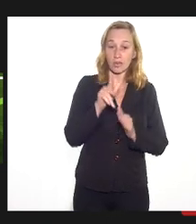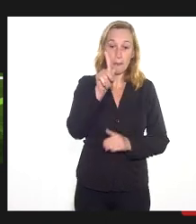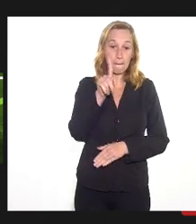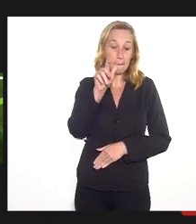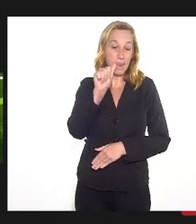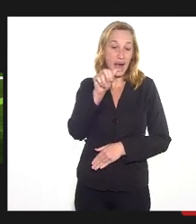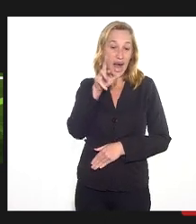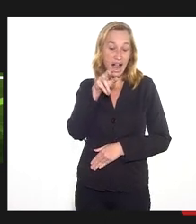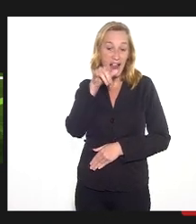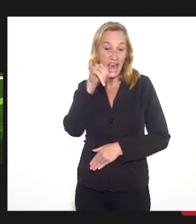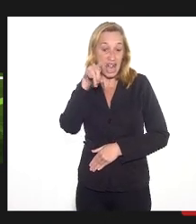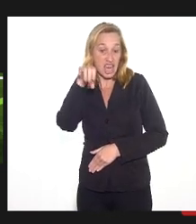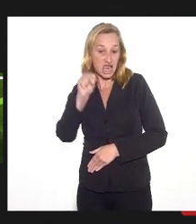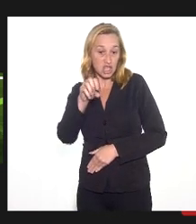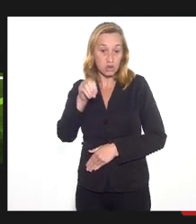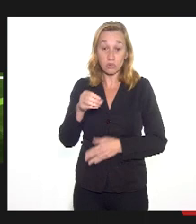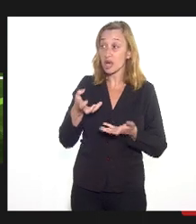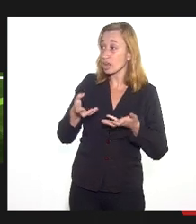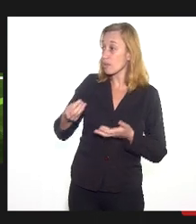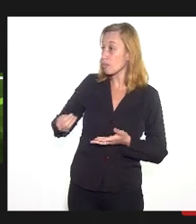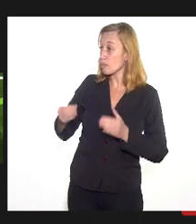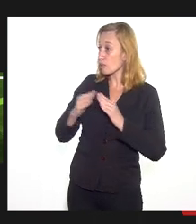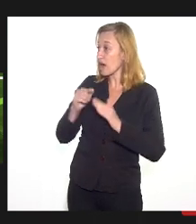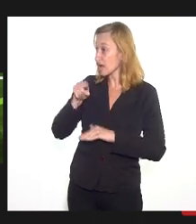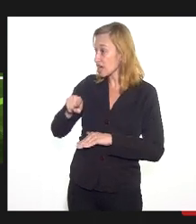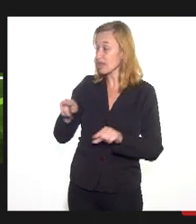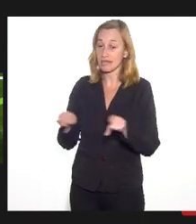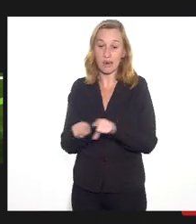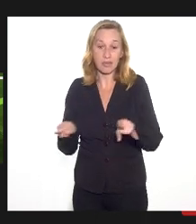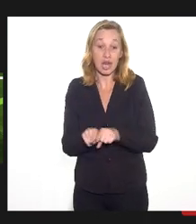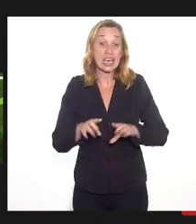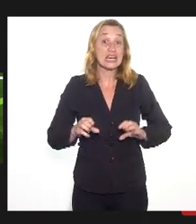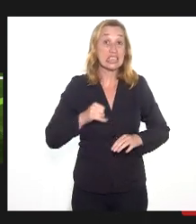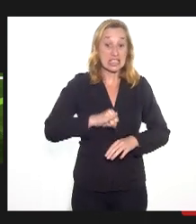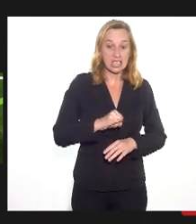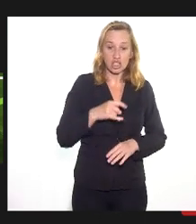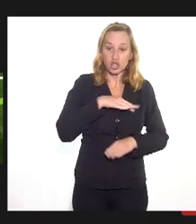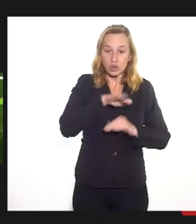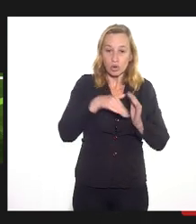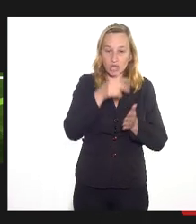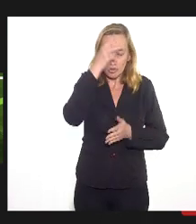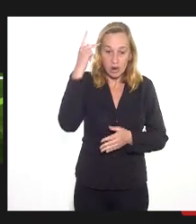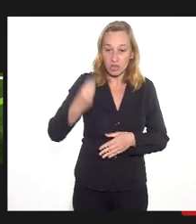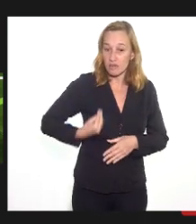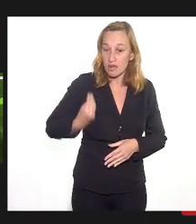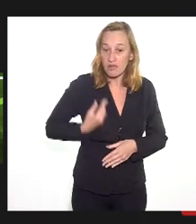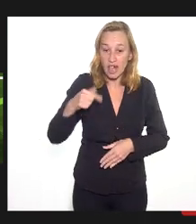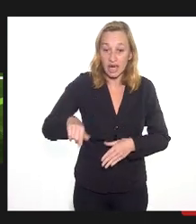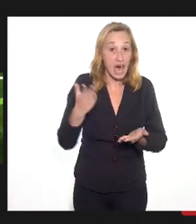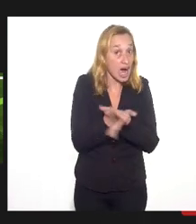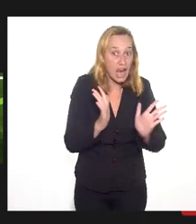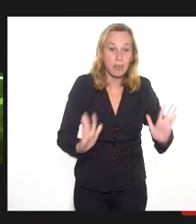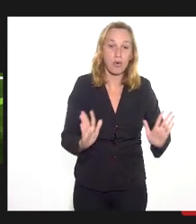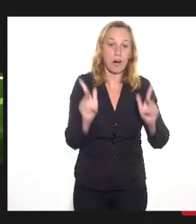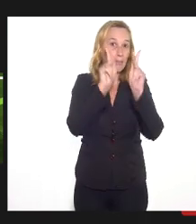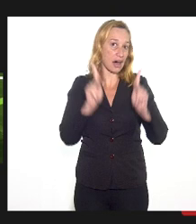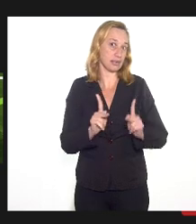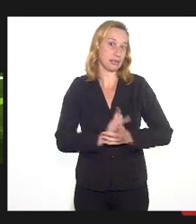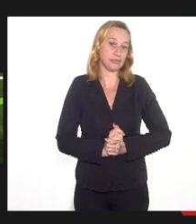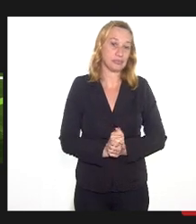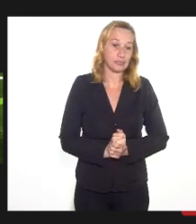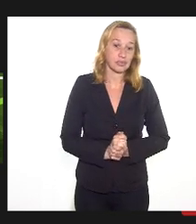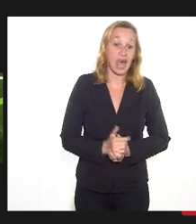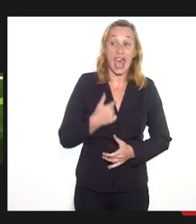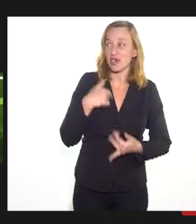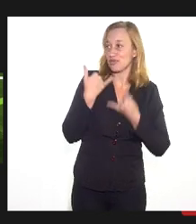paraíso. Eu quero morar aqui também. Aí eu falo assim: olha, se todo mundo vier morar aqui, acabou o paraíso, né? Aí eu